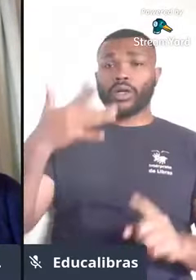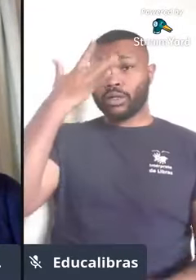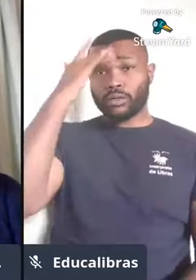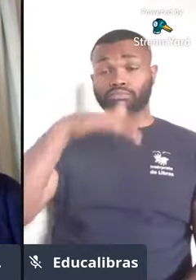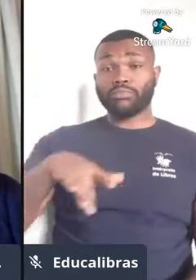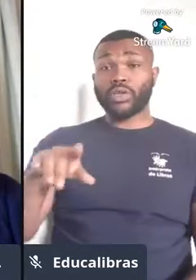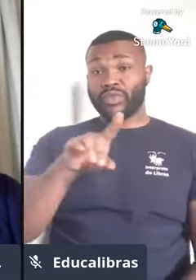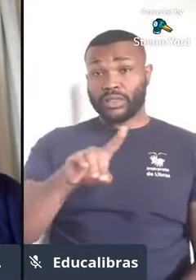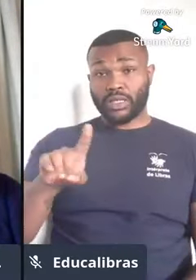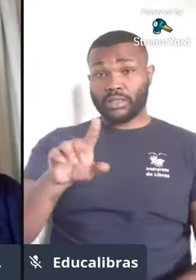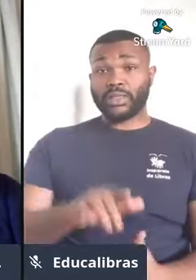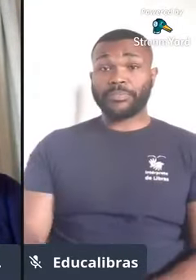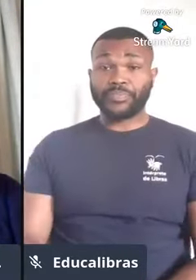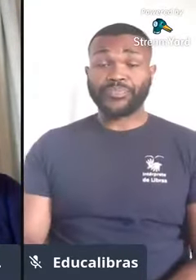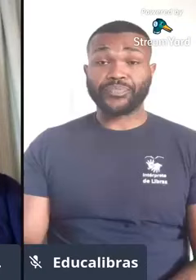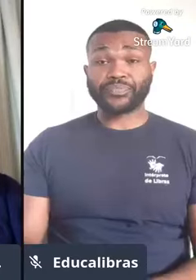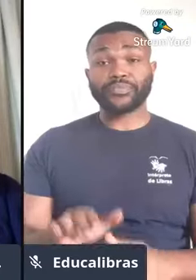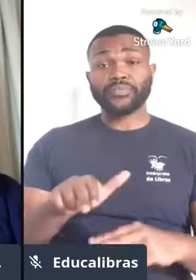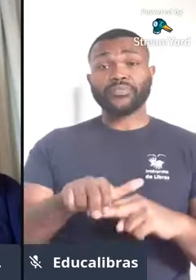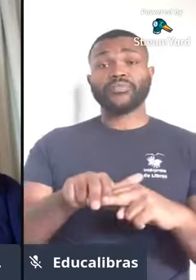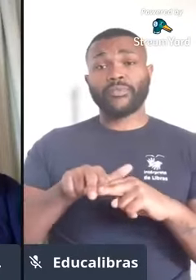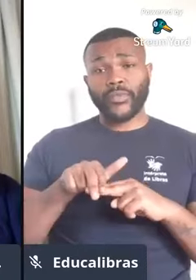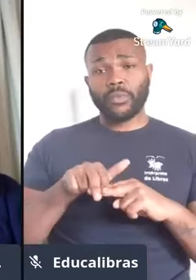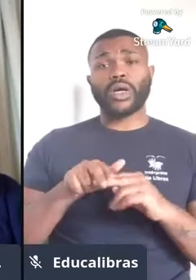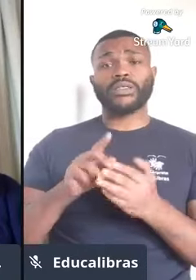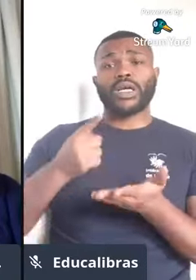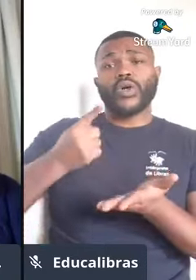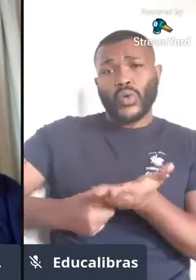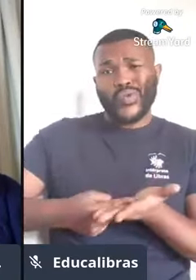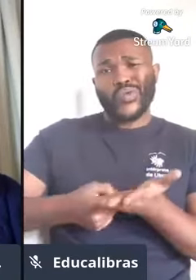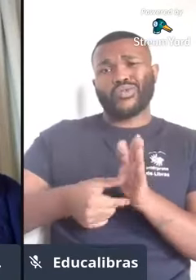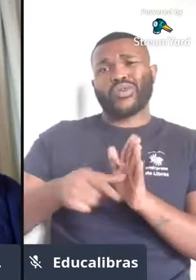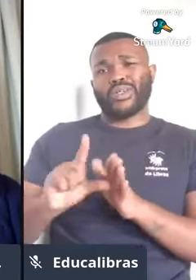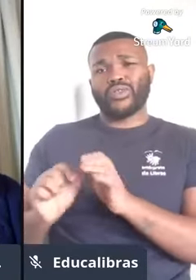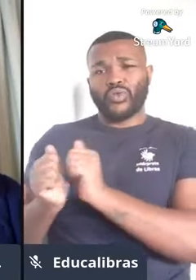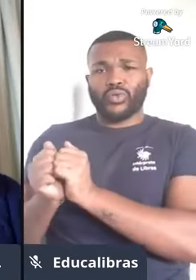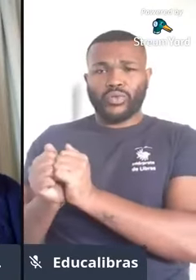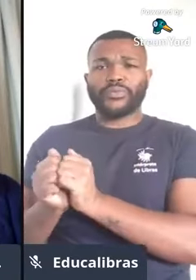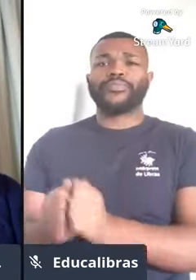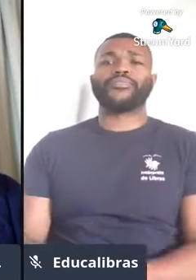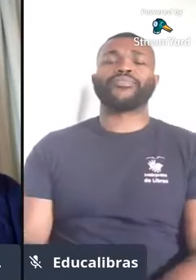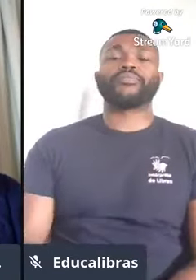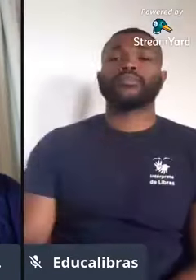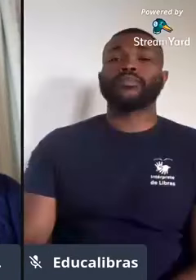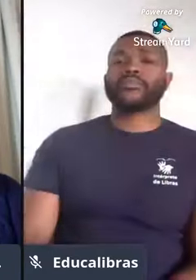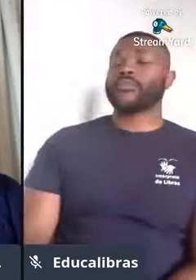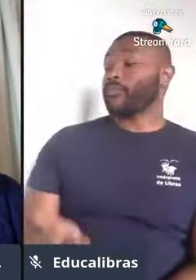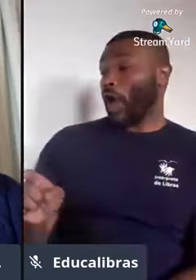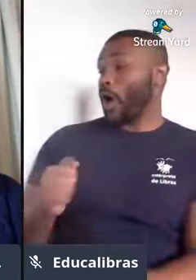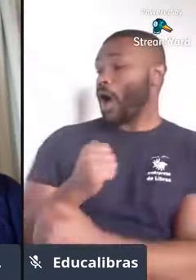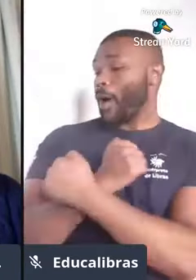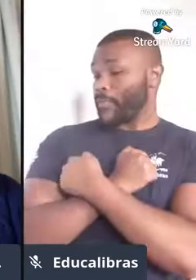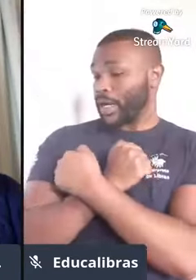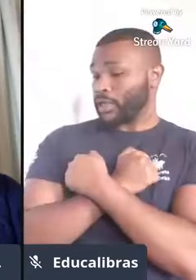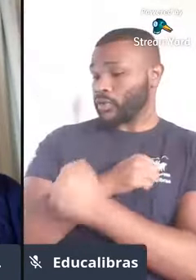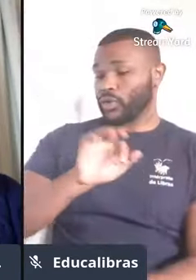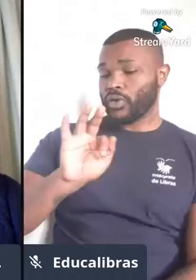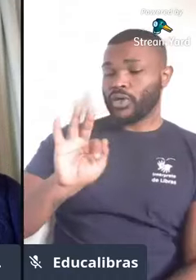adiada, em decorrência do acordo firmado conosco. Olha, um abraço aqui do Felipe